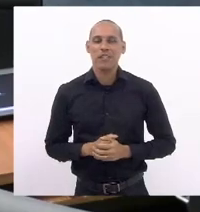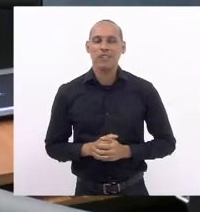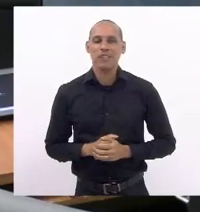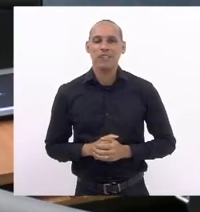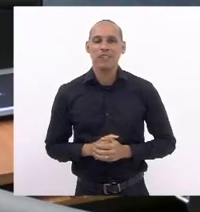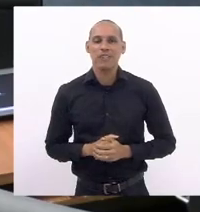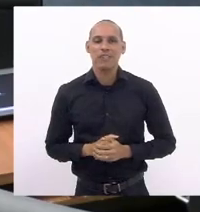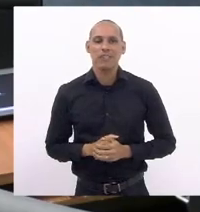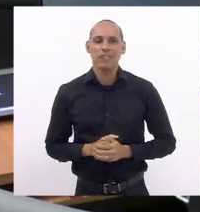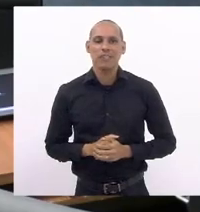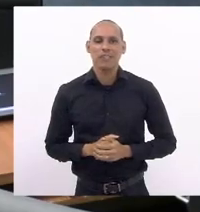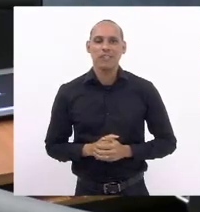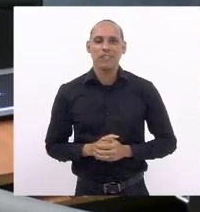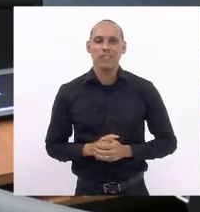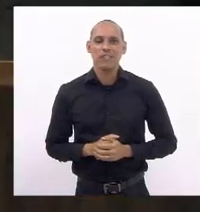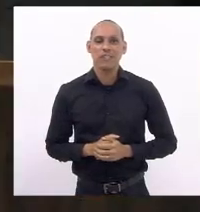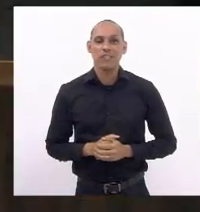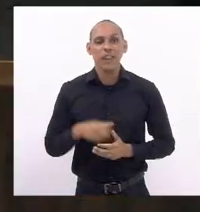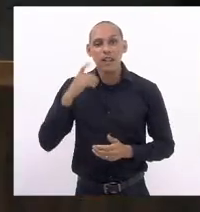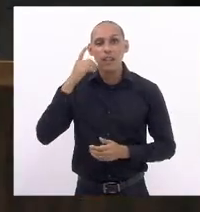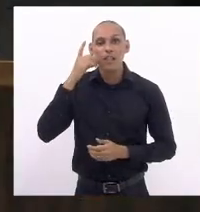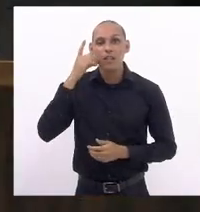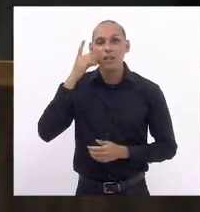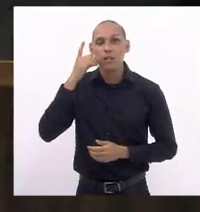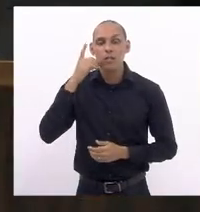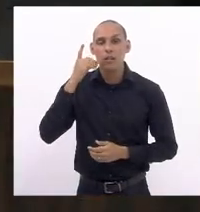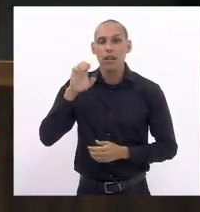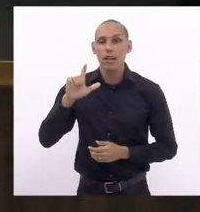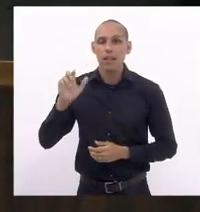Aprovado. Doutora Ellen.